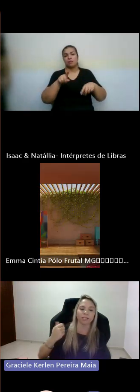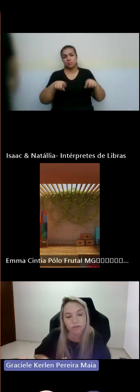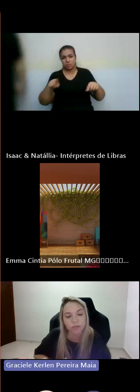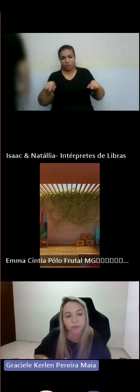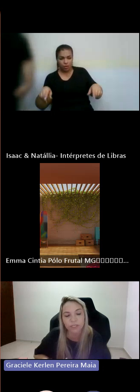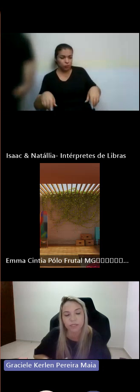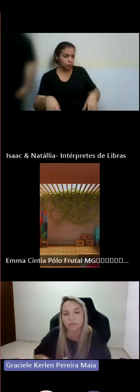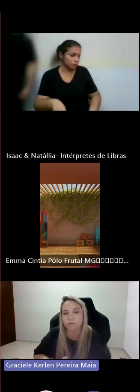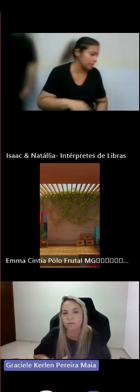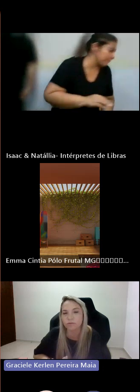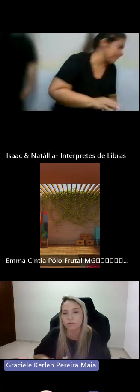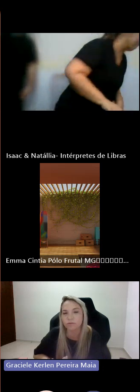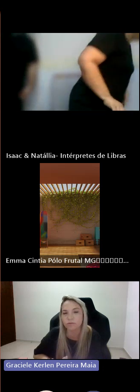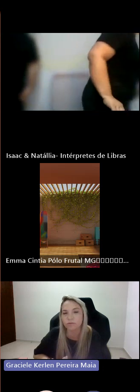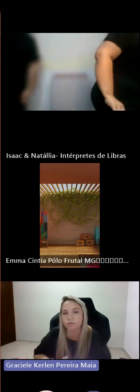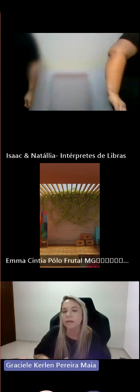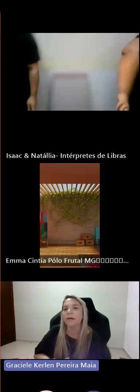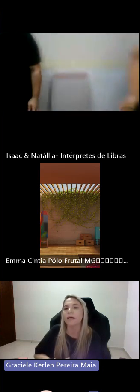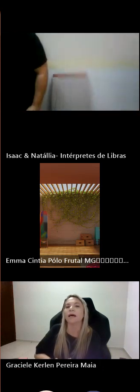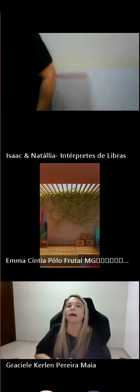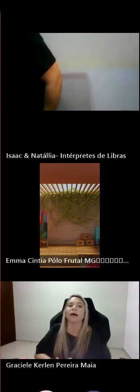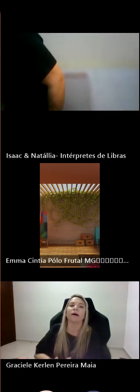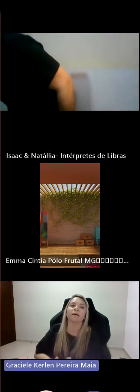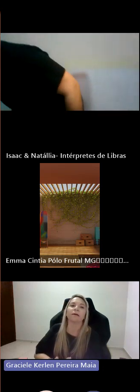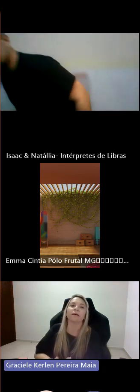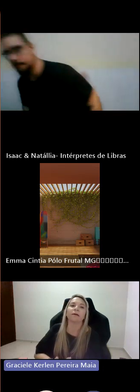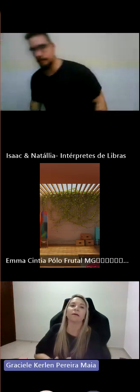a sociolinguística estuda isso.